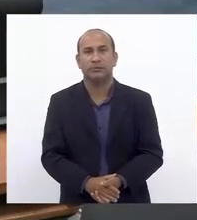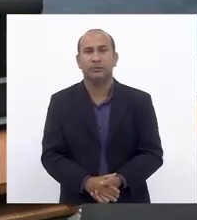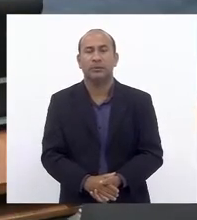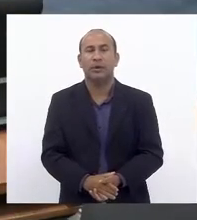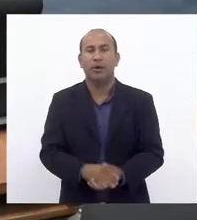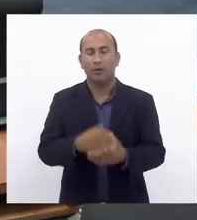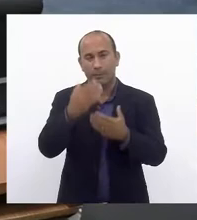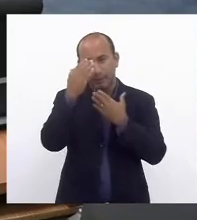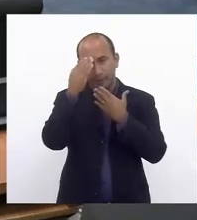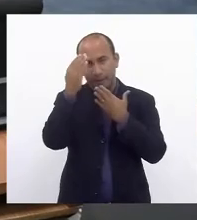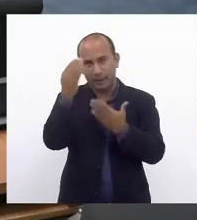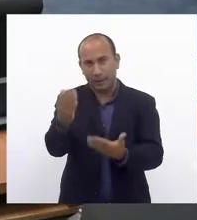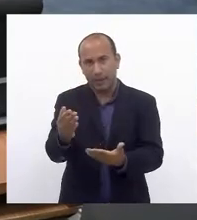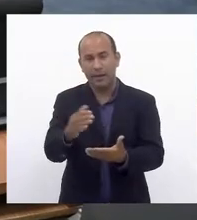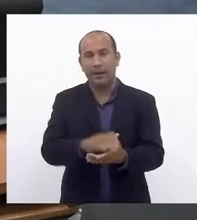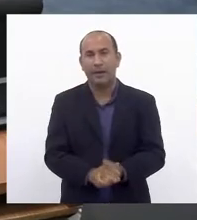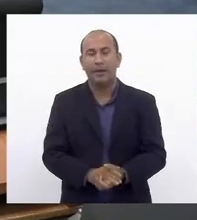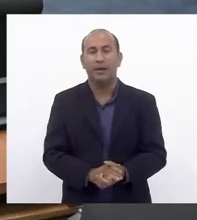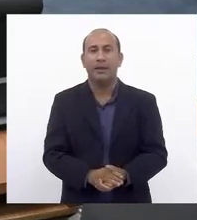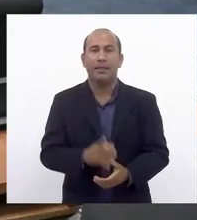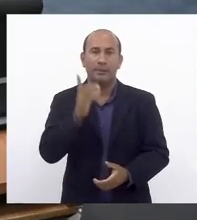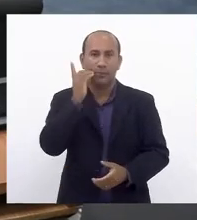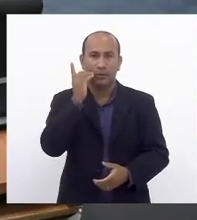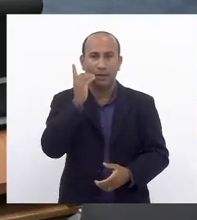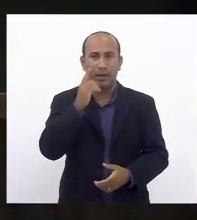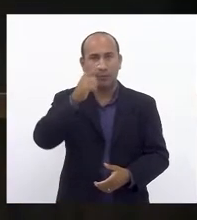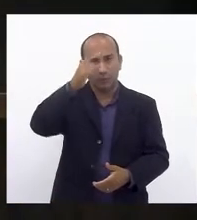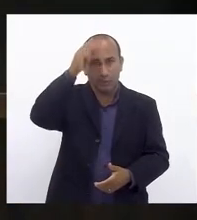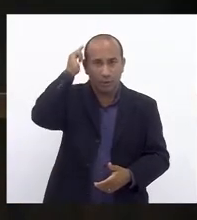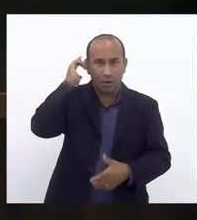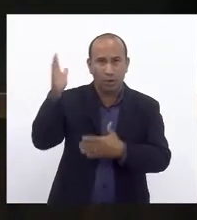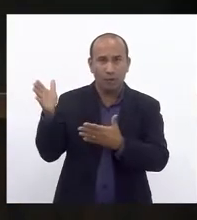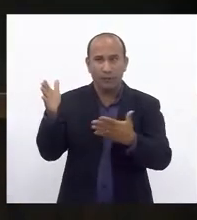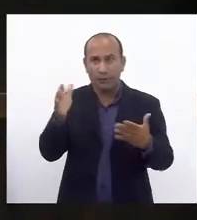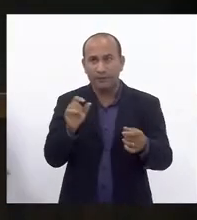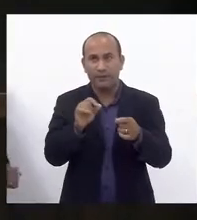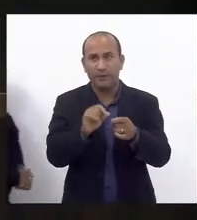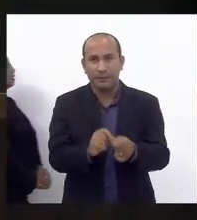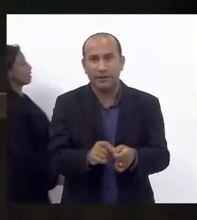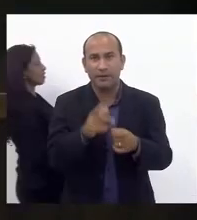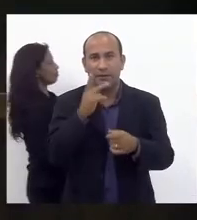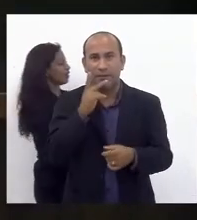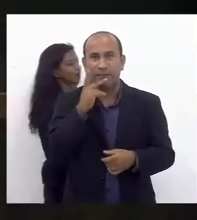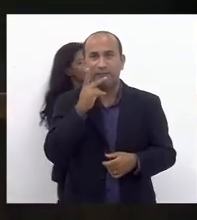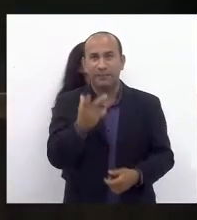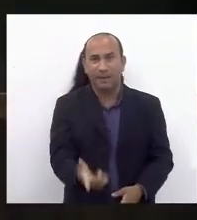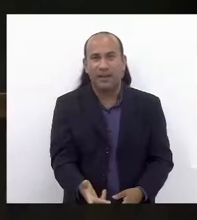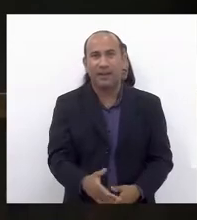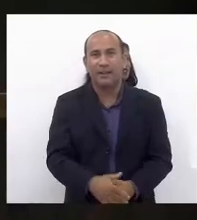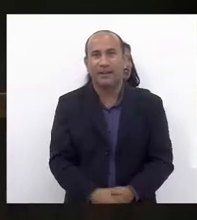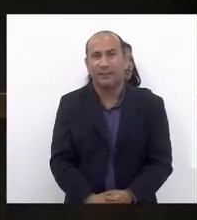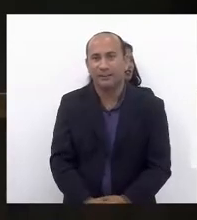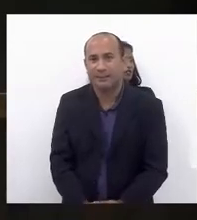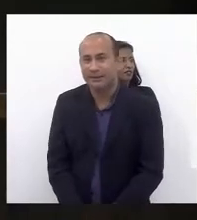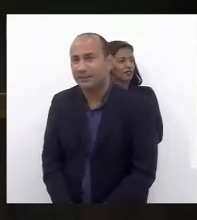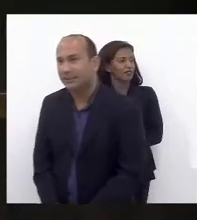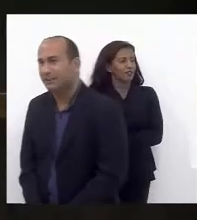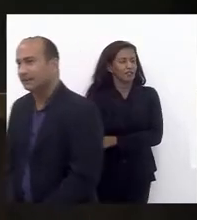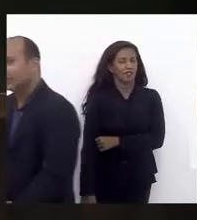Muito obrigada, excelentíssimo deputado Luiz Paulo. Convido a fazer uso da fala o excelentíssimo